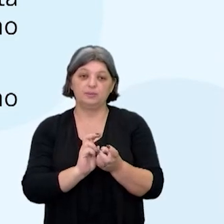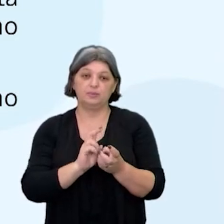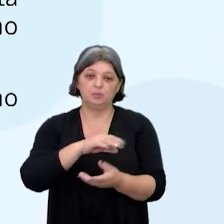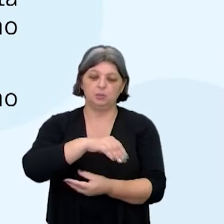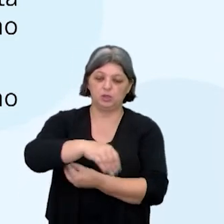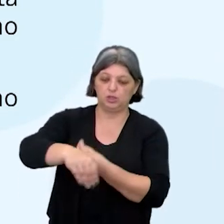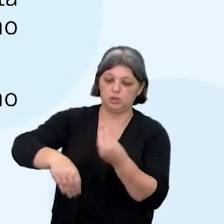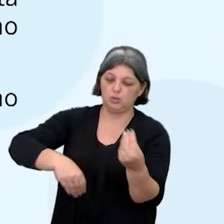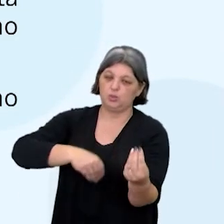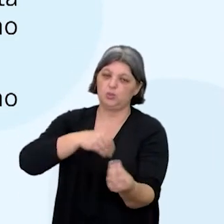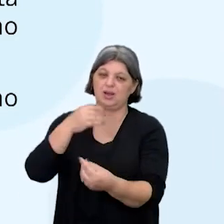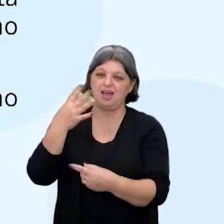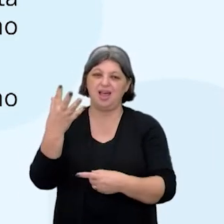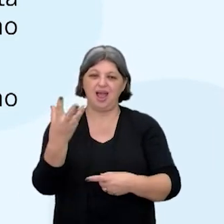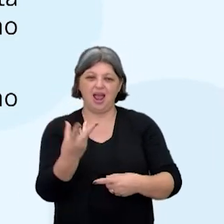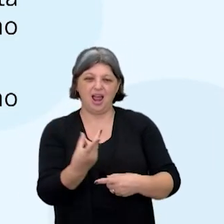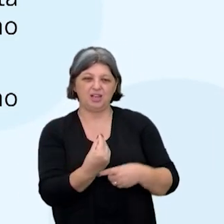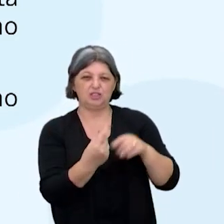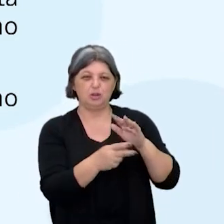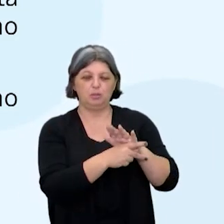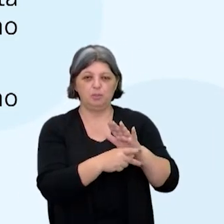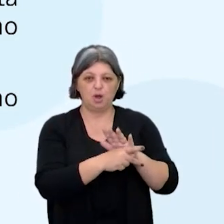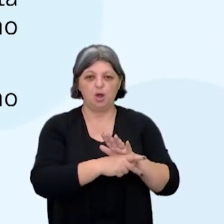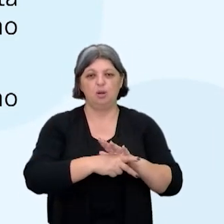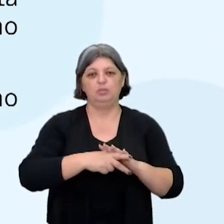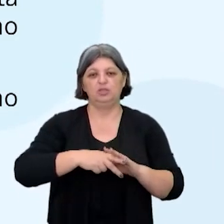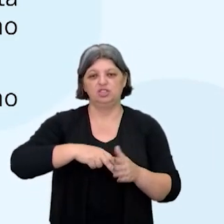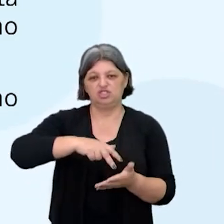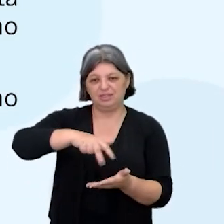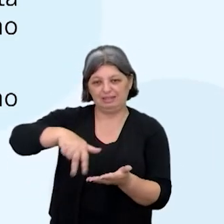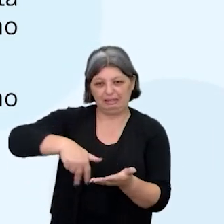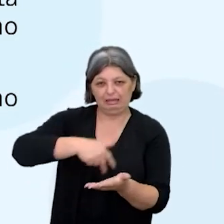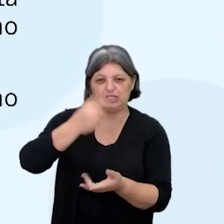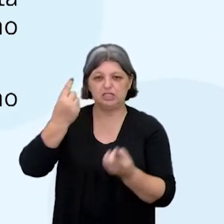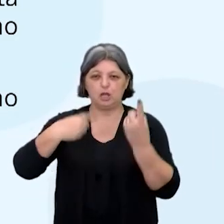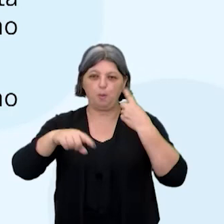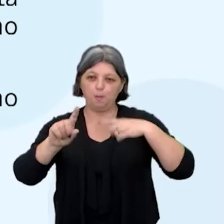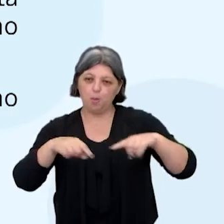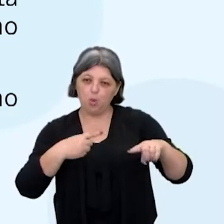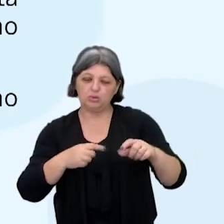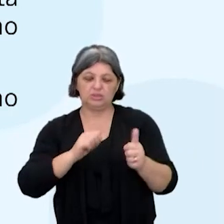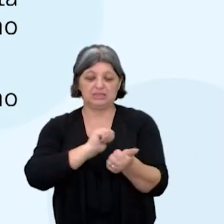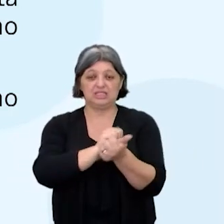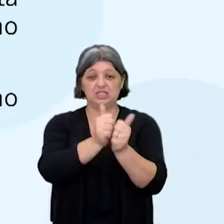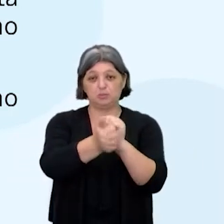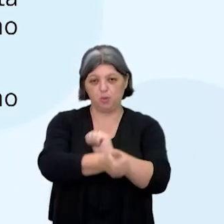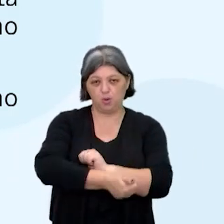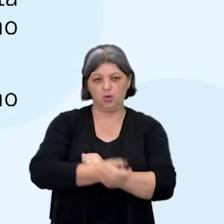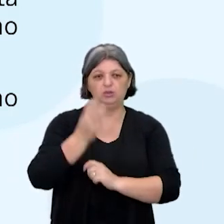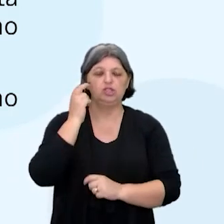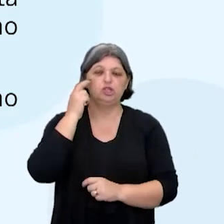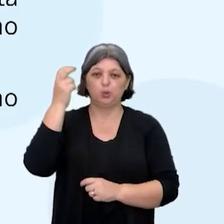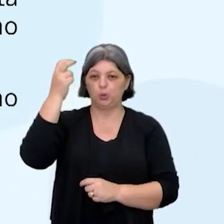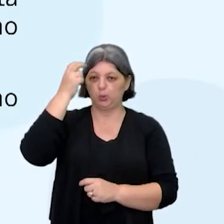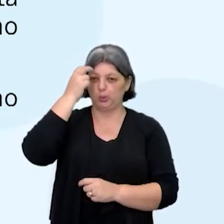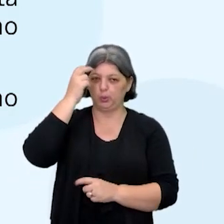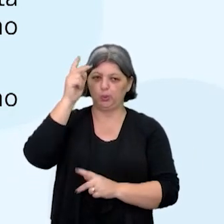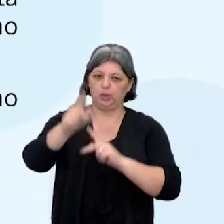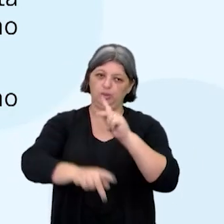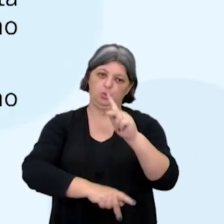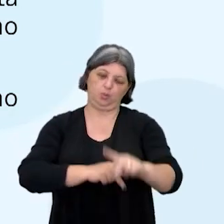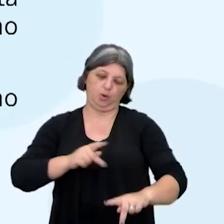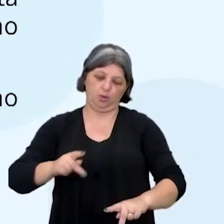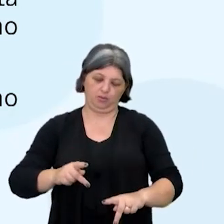ela mistura arte marcial, dança, música, esporte e cultura popular. Então, a capoeira não